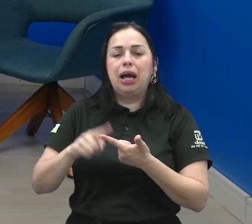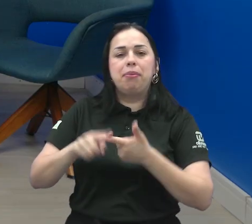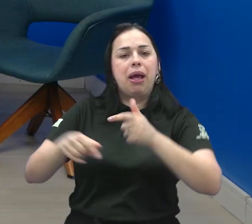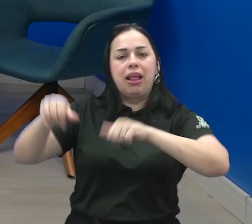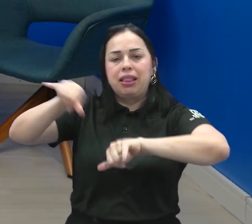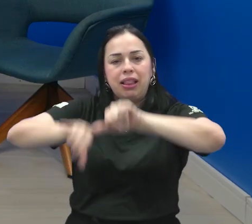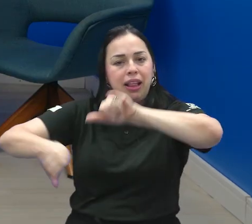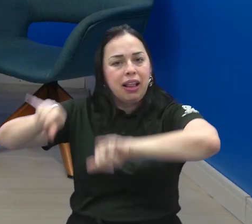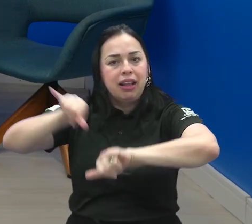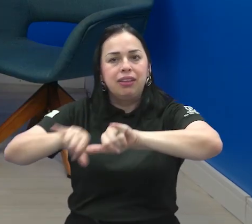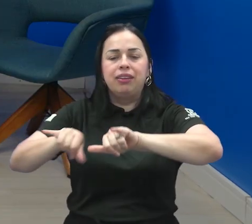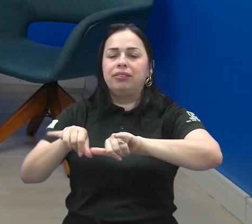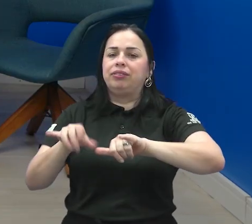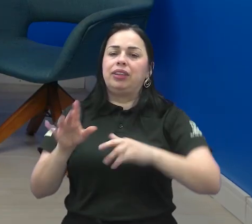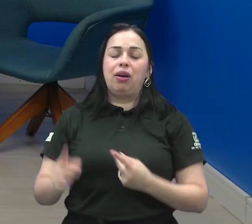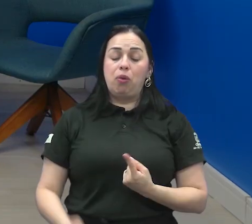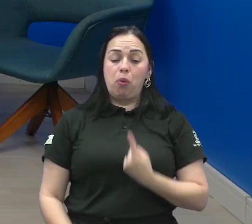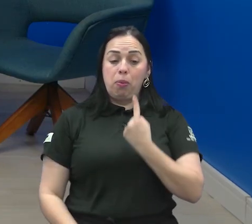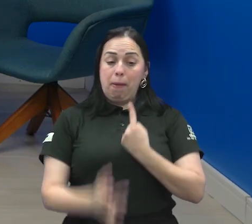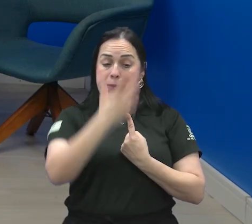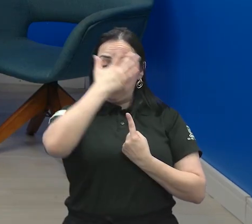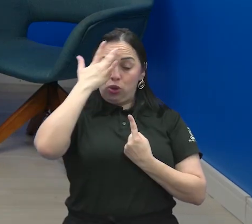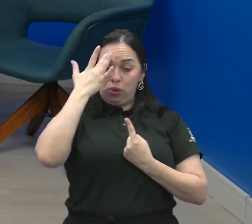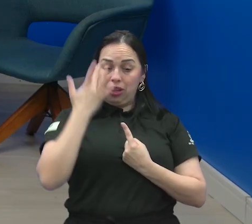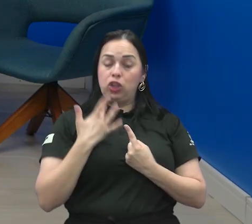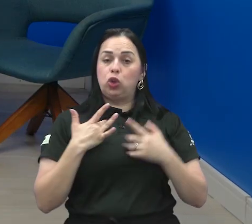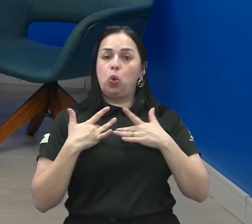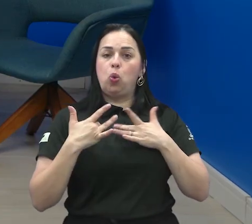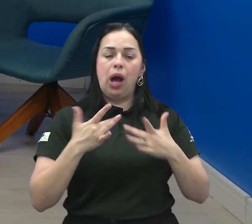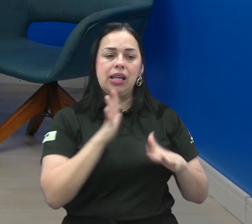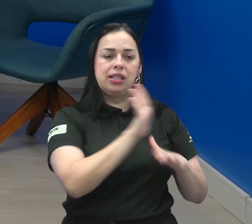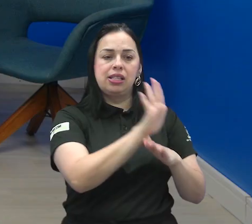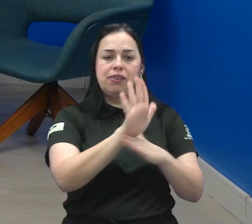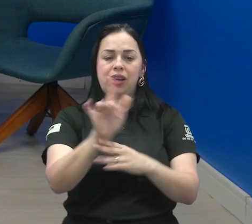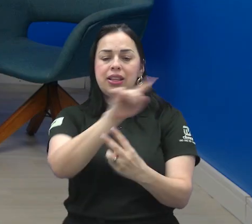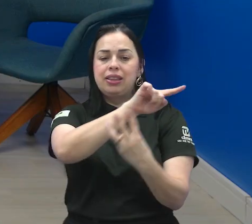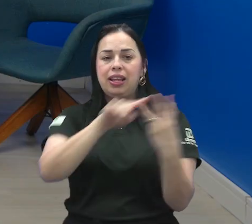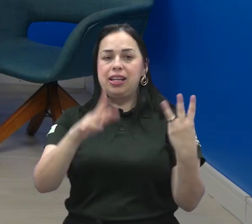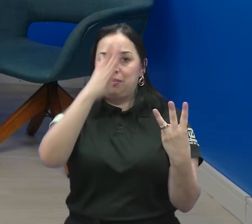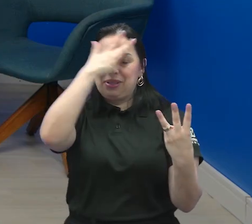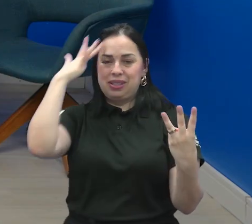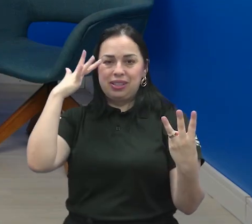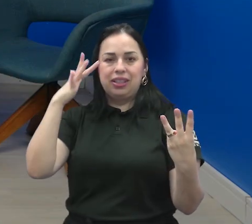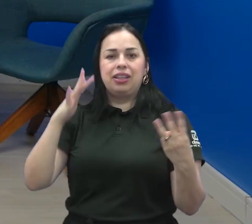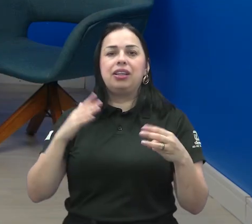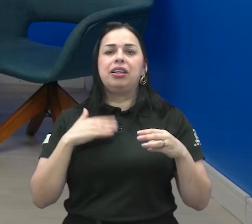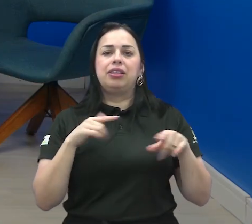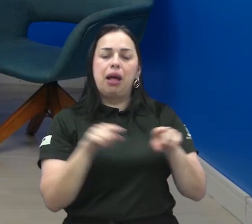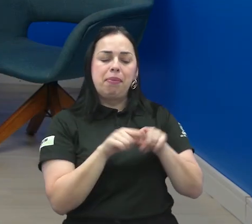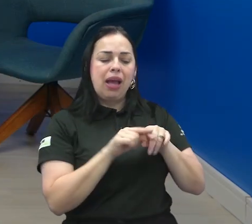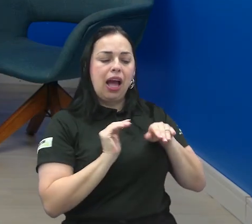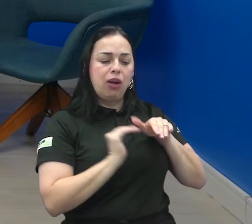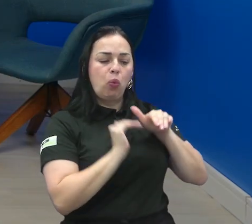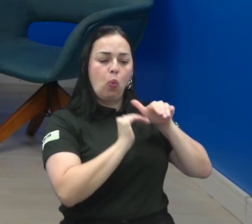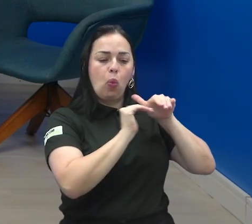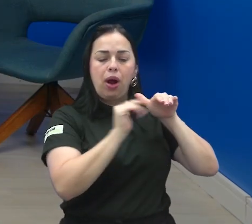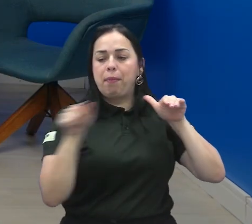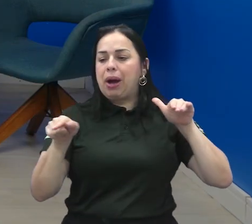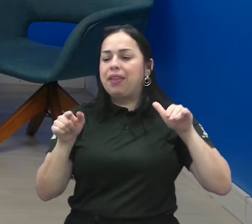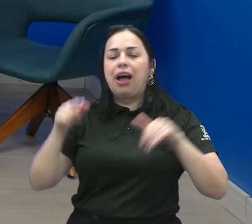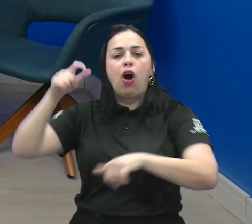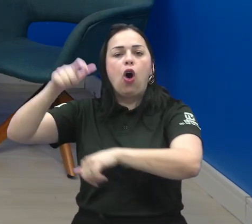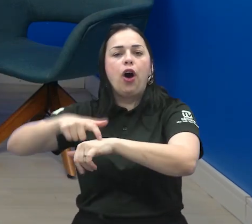isso é tão importante lembrar que uma única doação pode salvar várias vidas, abastecendo os estoques para